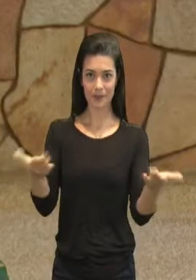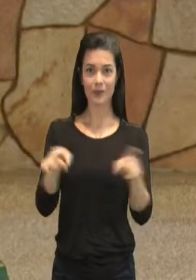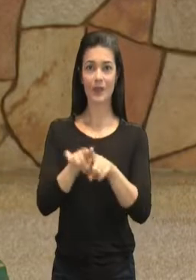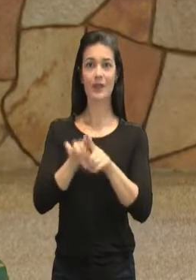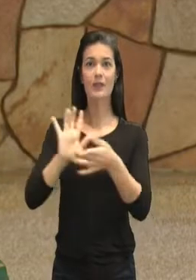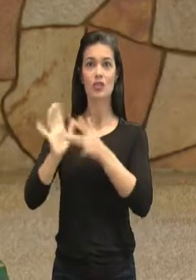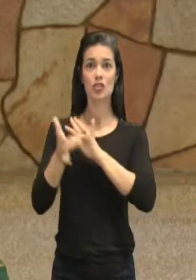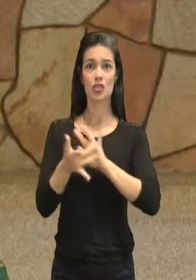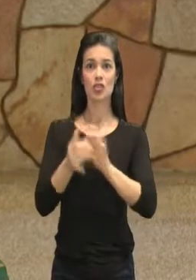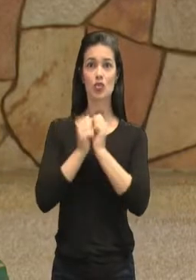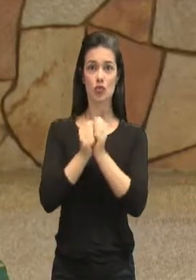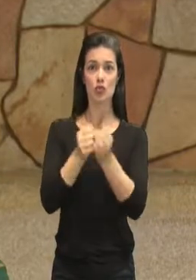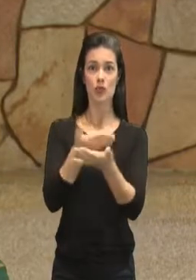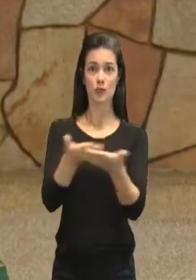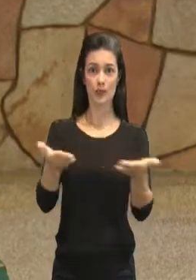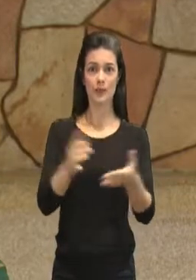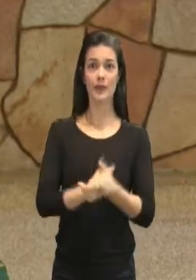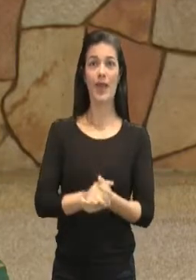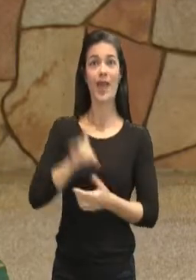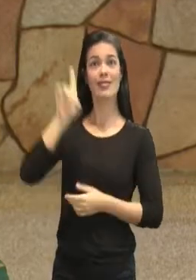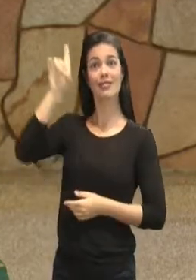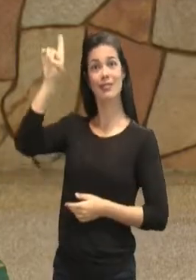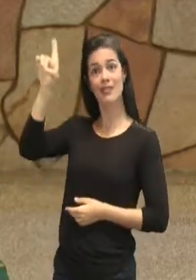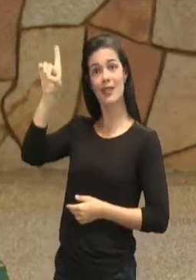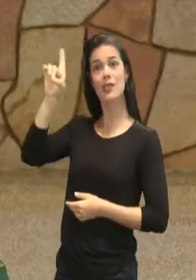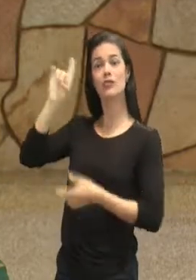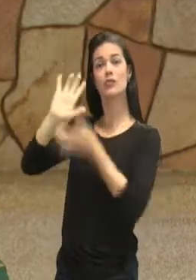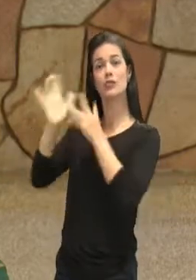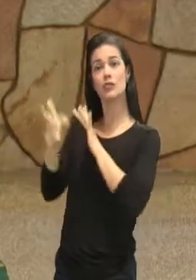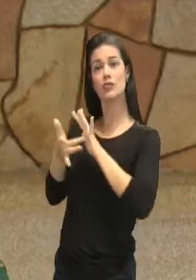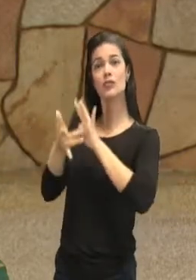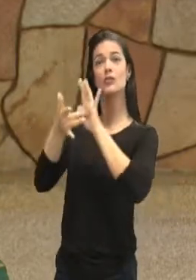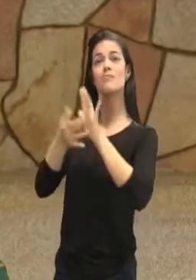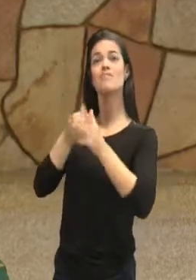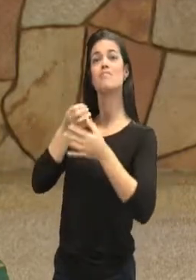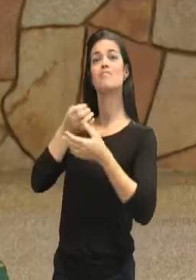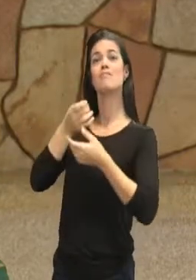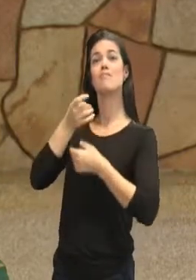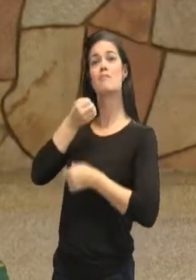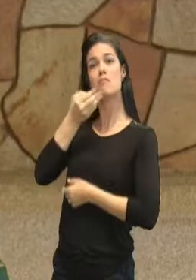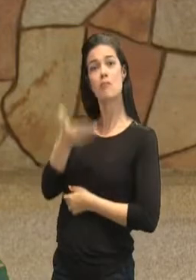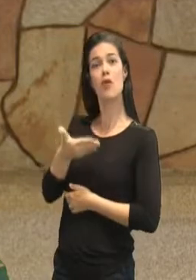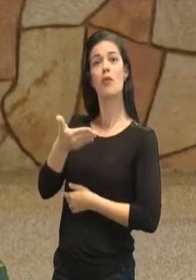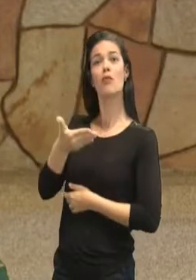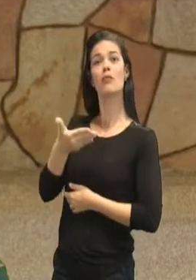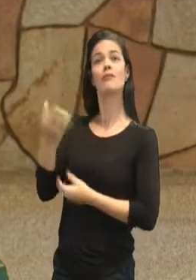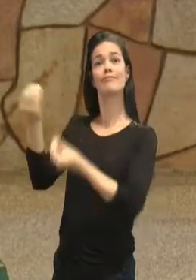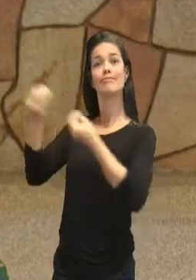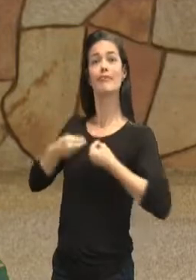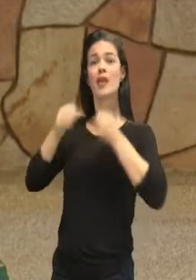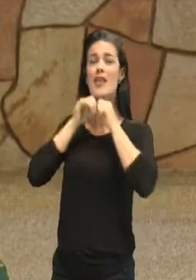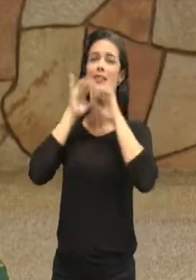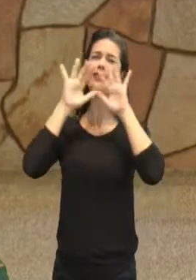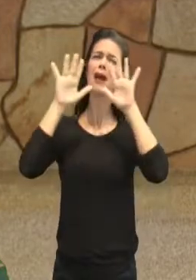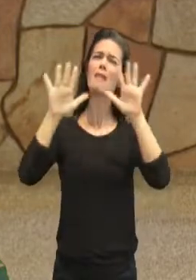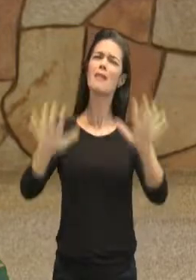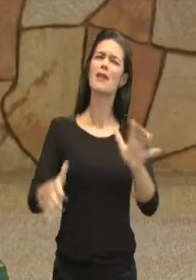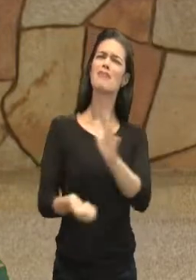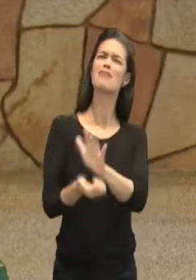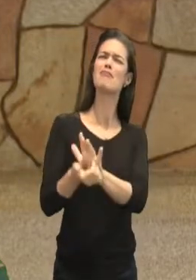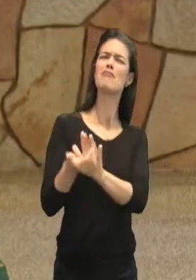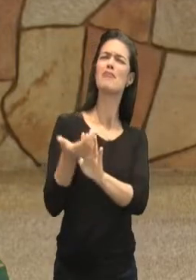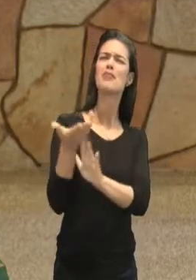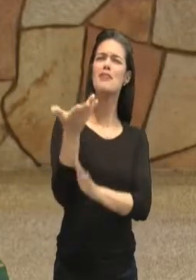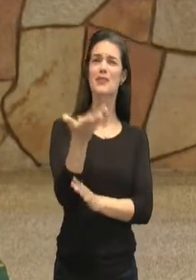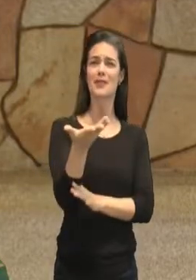Cristo. Bendito o Deus e Pai de nosso Senhor Jesus Cristo, que nos tem abençoado com toda sorte de bênção espiritual